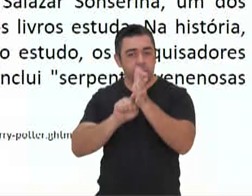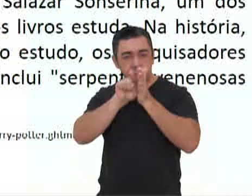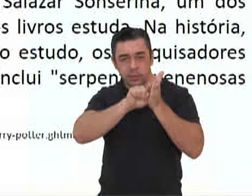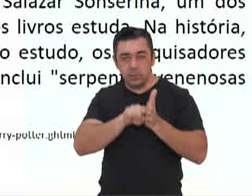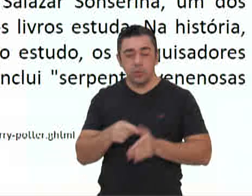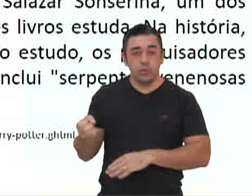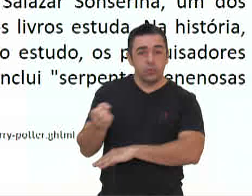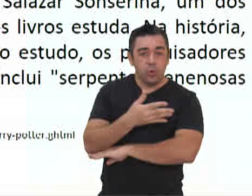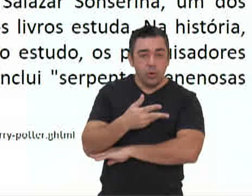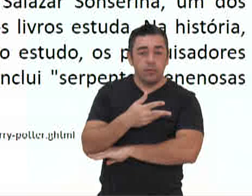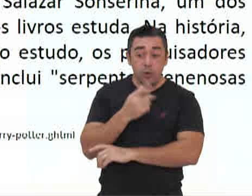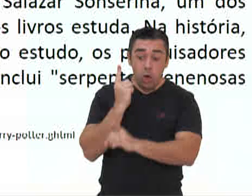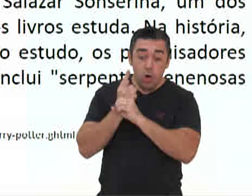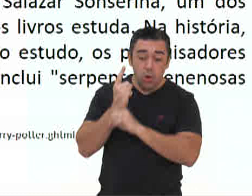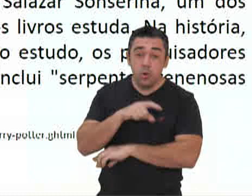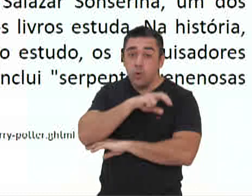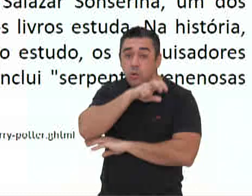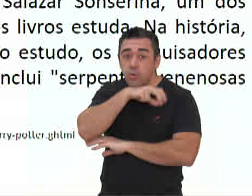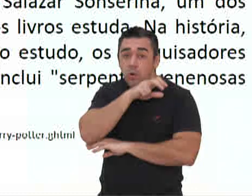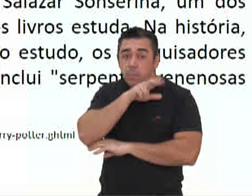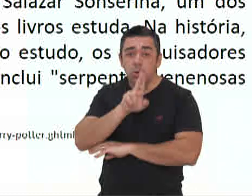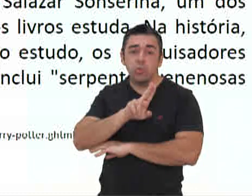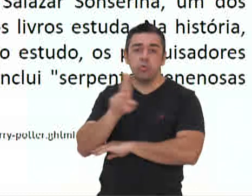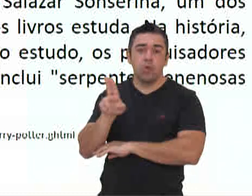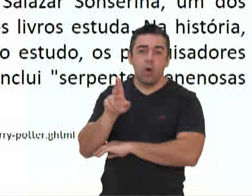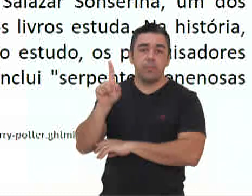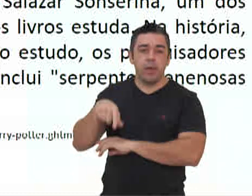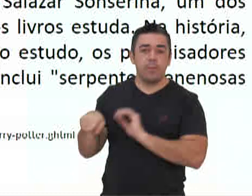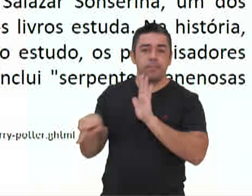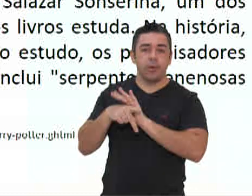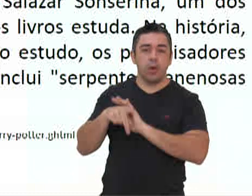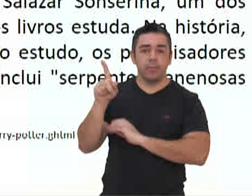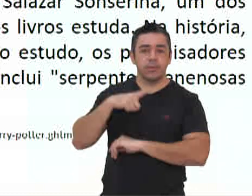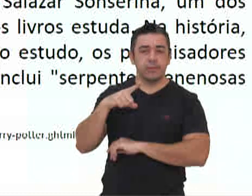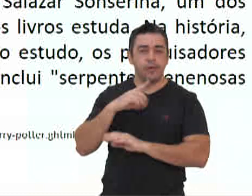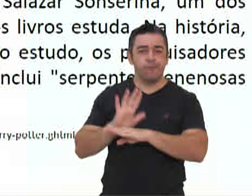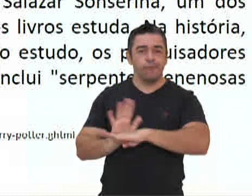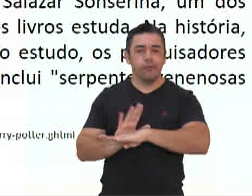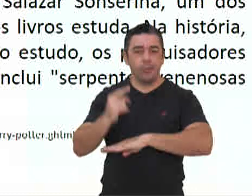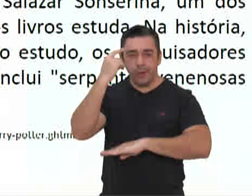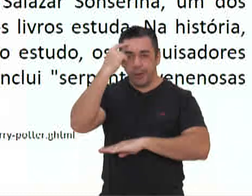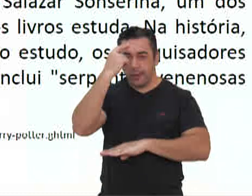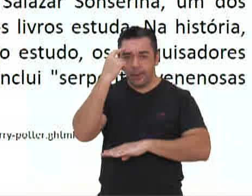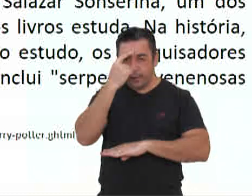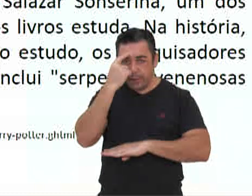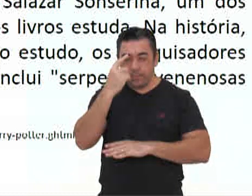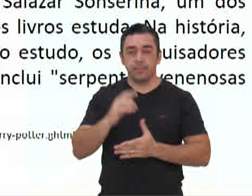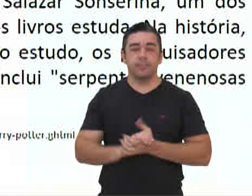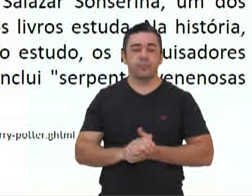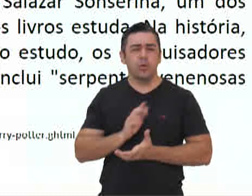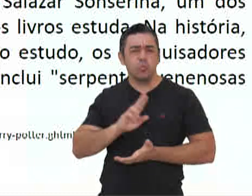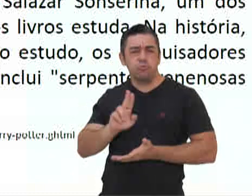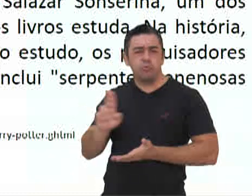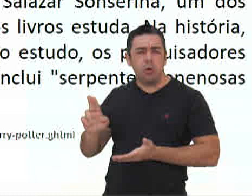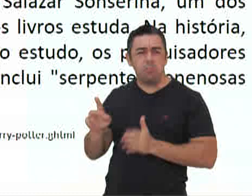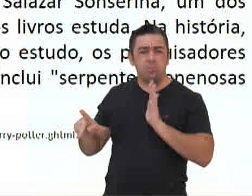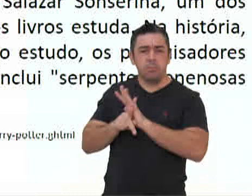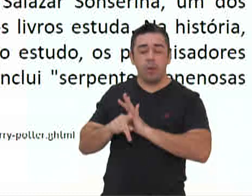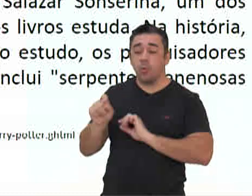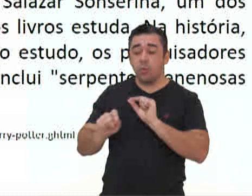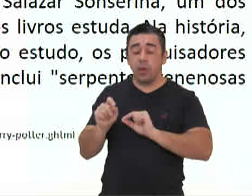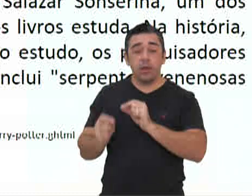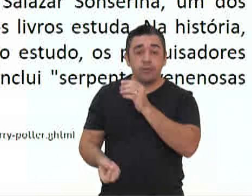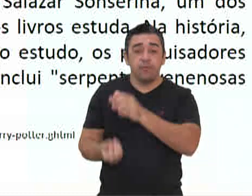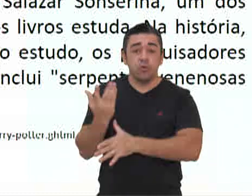de cobra com homenagem à personagem de Harry Potter. Nome da Trimeresurus Salazar faz menção aos fundadores